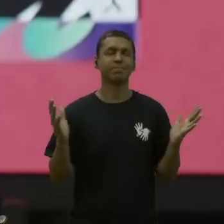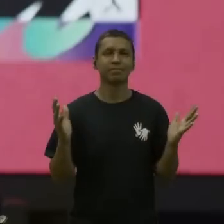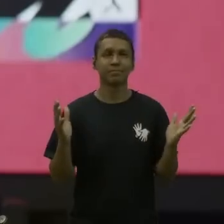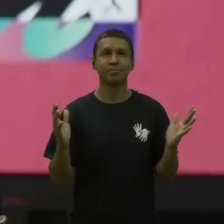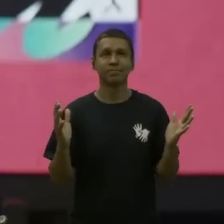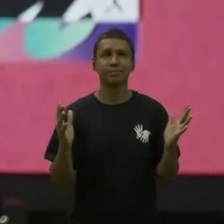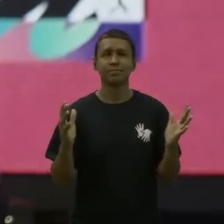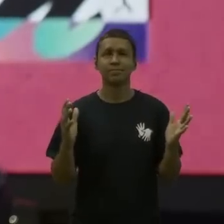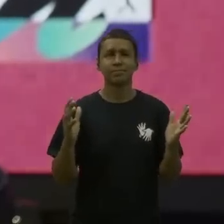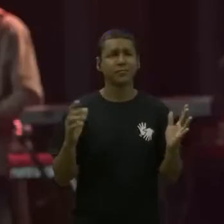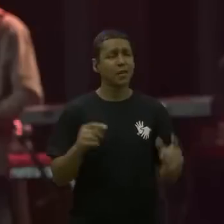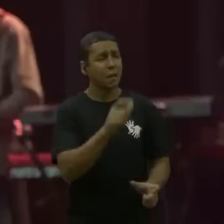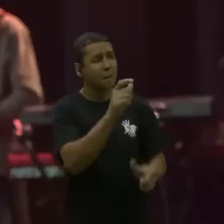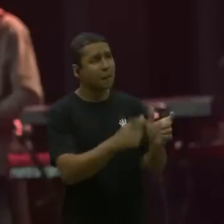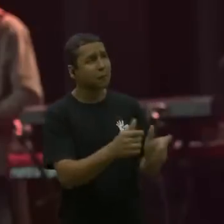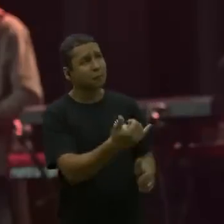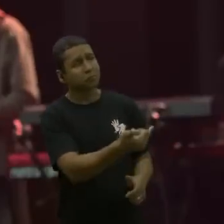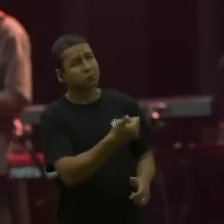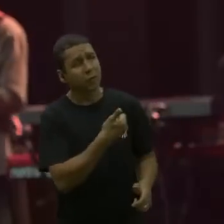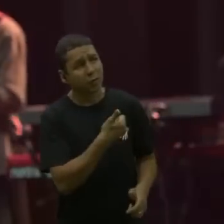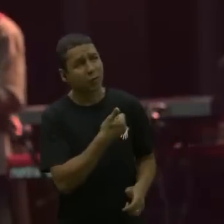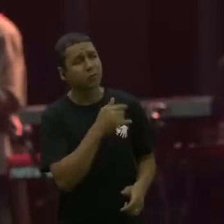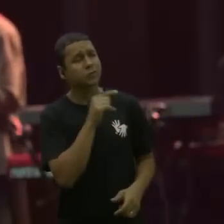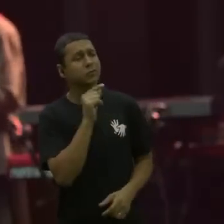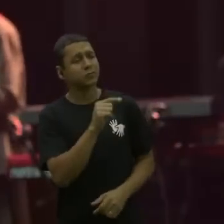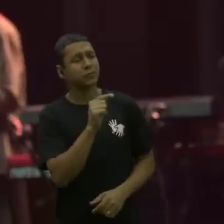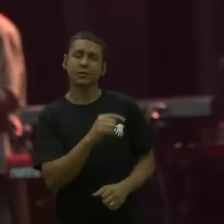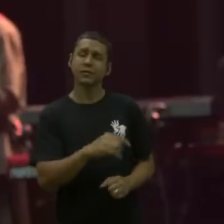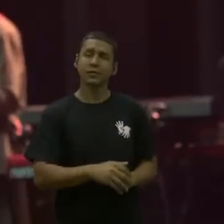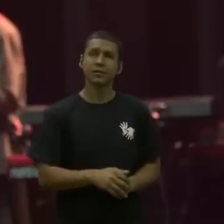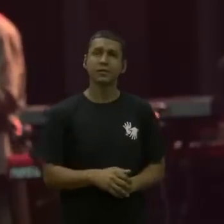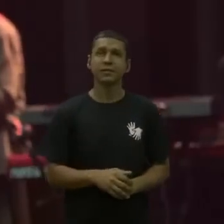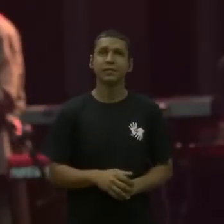isso? Alguém comentou de você comigo?